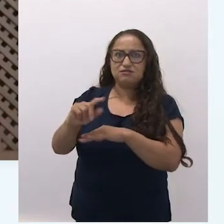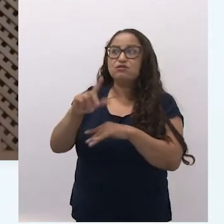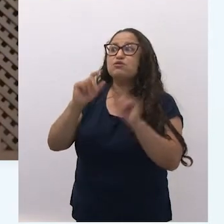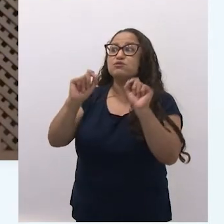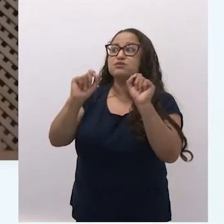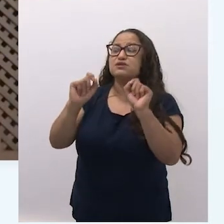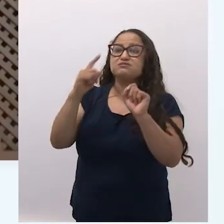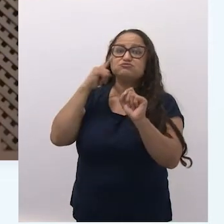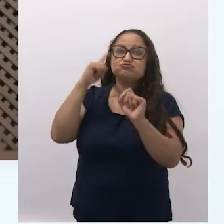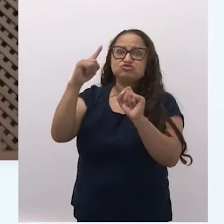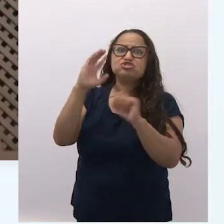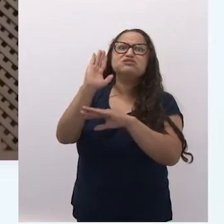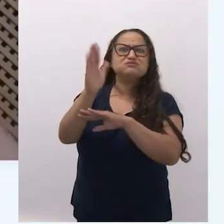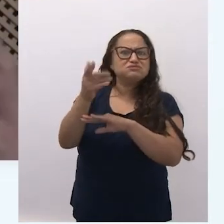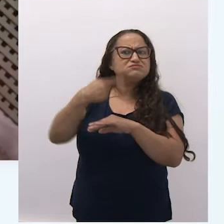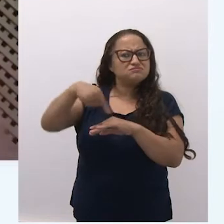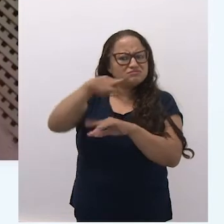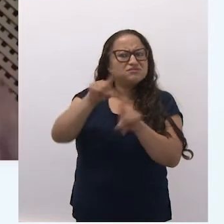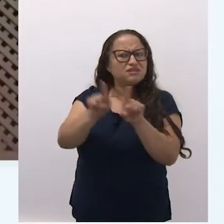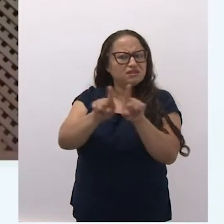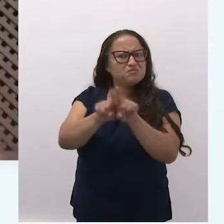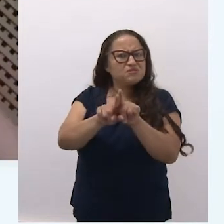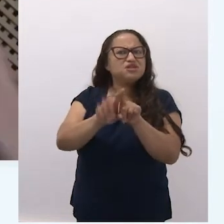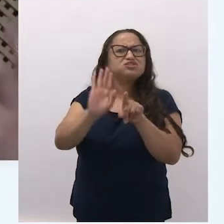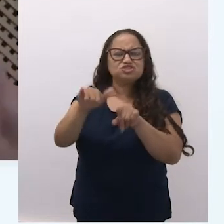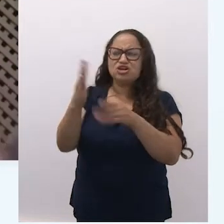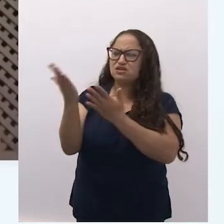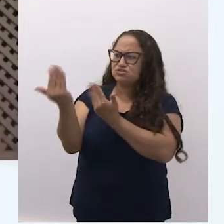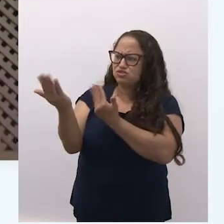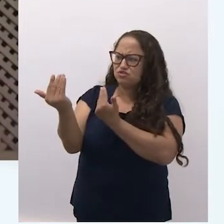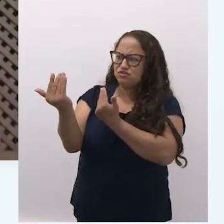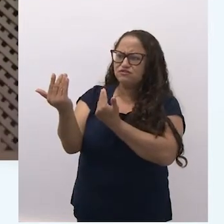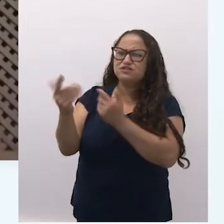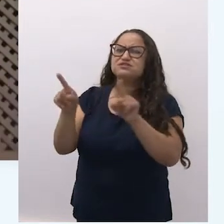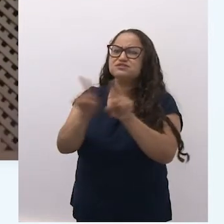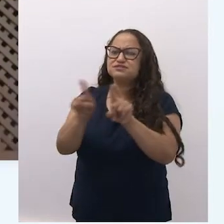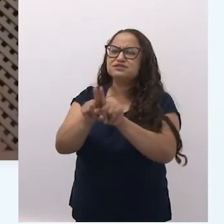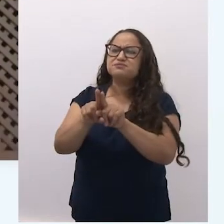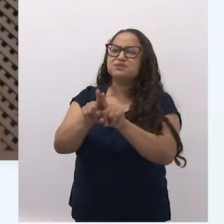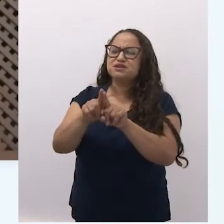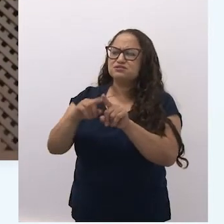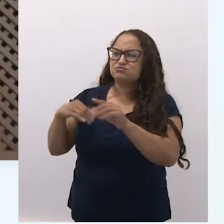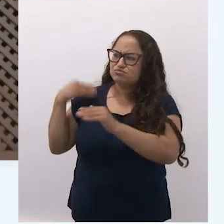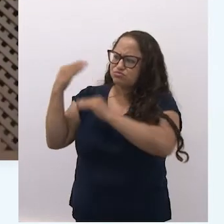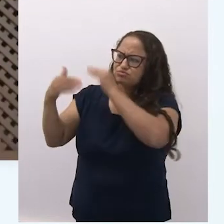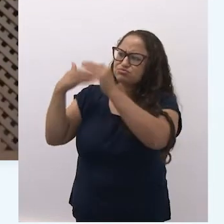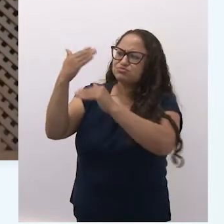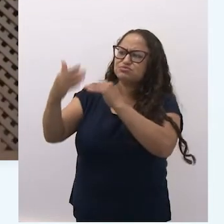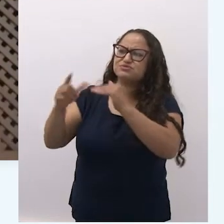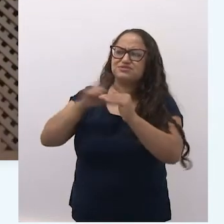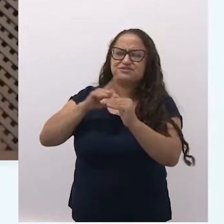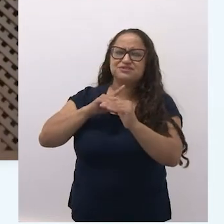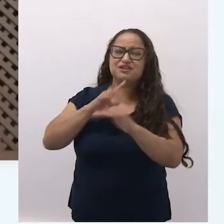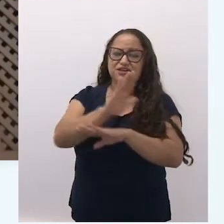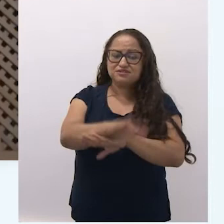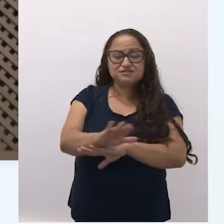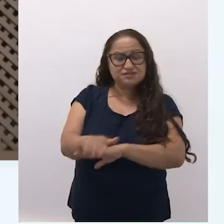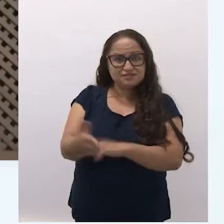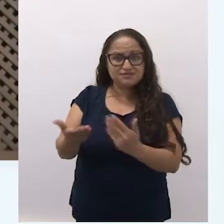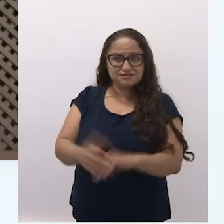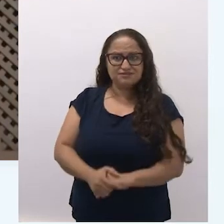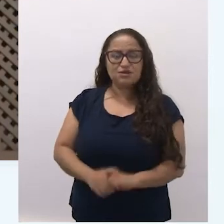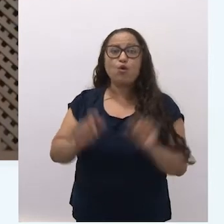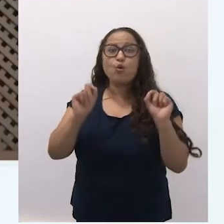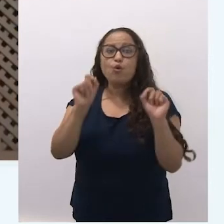fomos adolescentes, né? Que um dia nós passamos também por todo aquele turbilhão que as crianças estão passando. E o